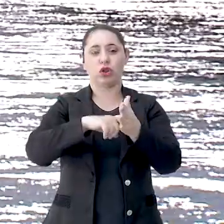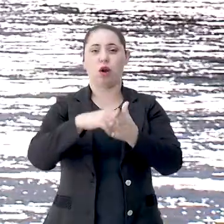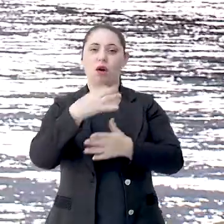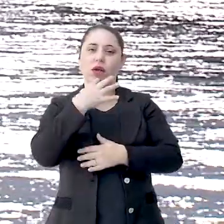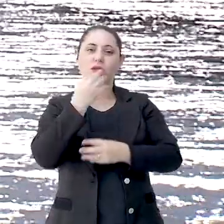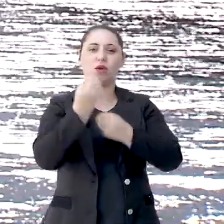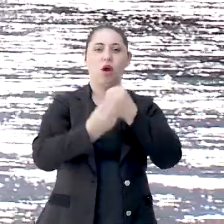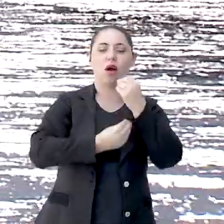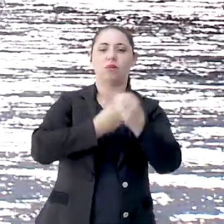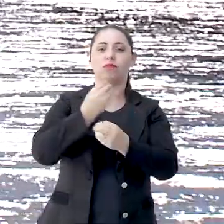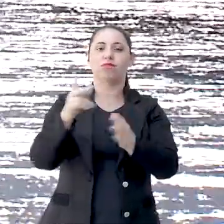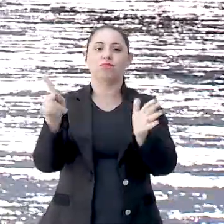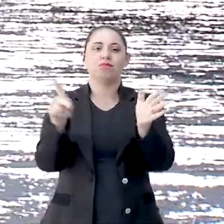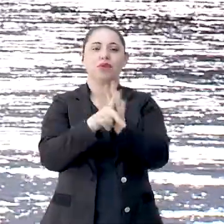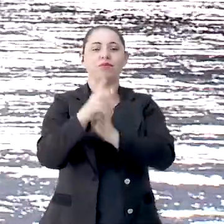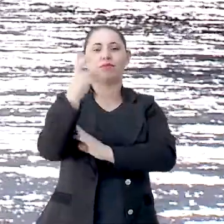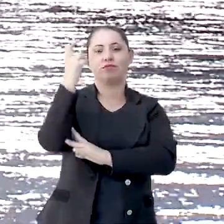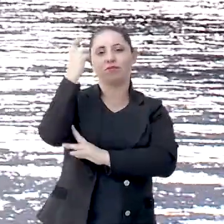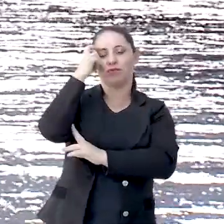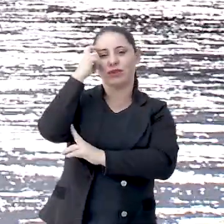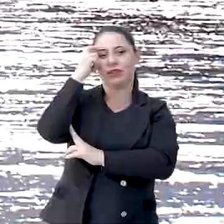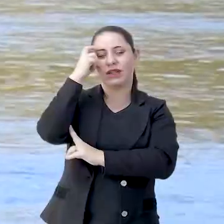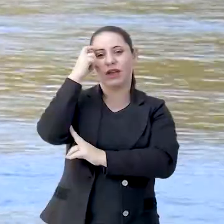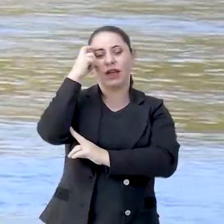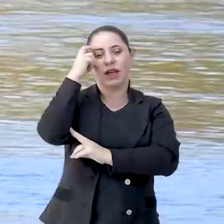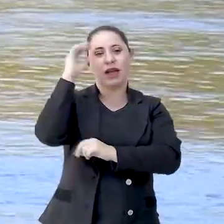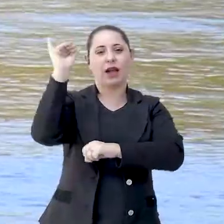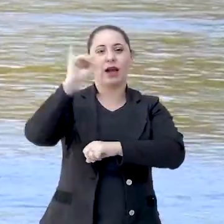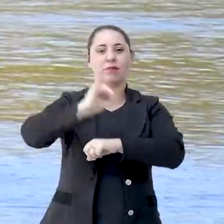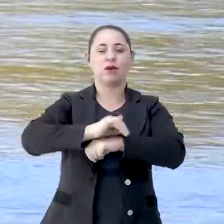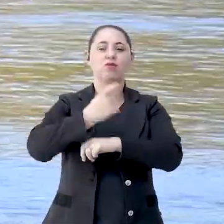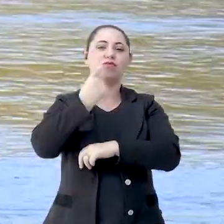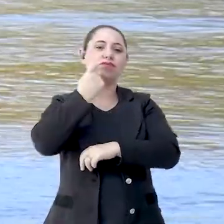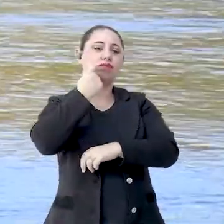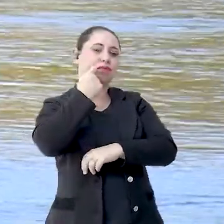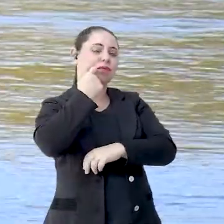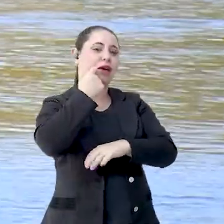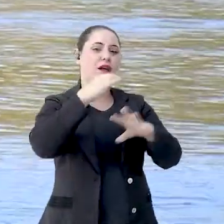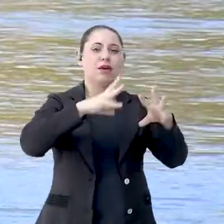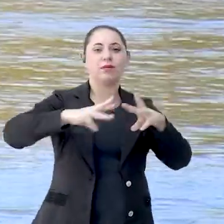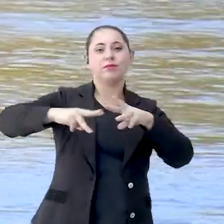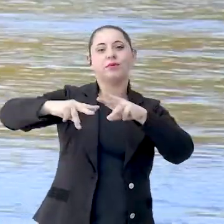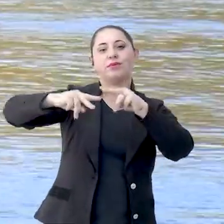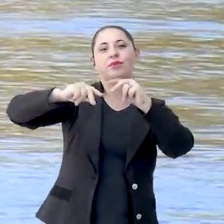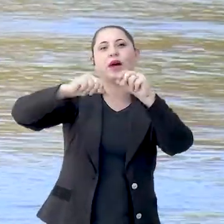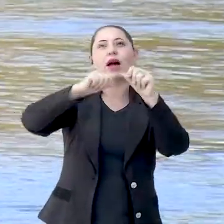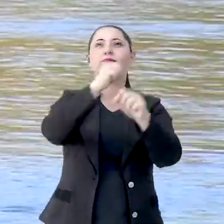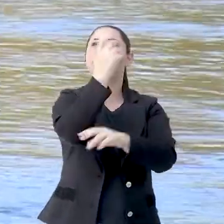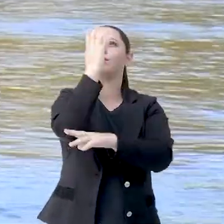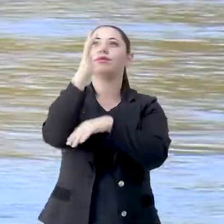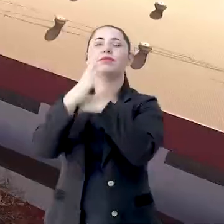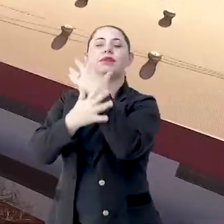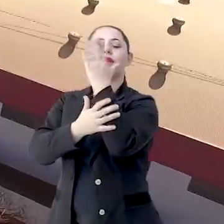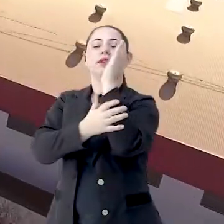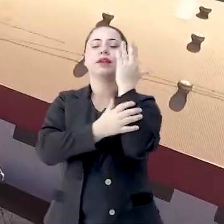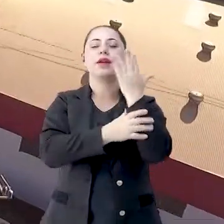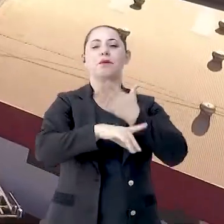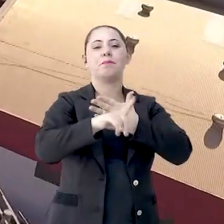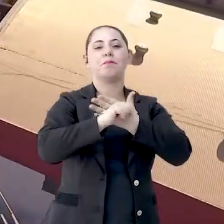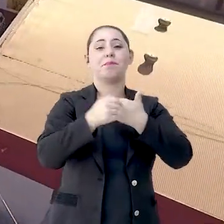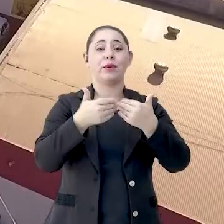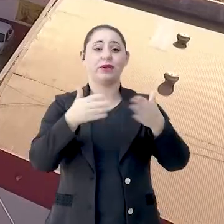Portal do Pantanal. Tem um dos principais pontos de pesca de água doce do país. É considerado também um